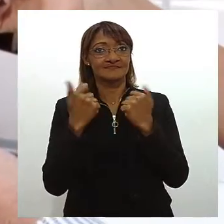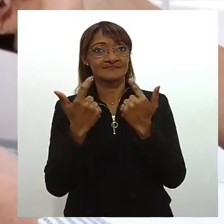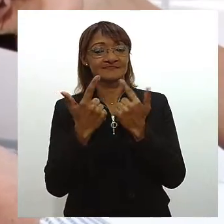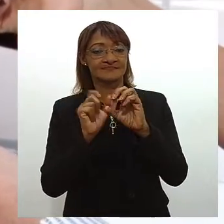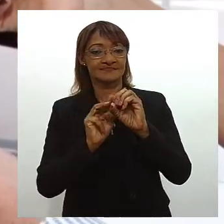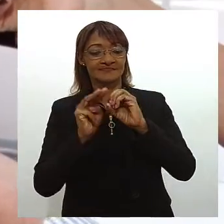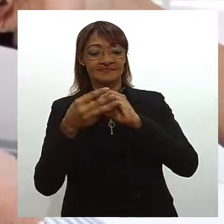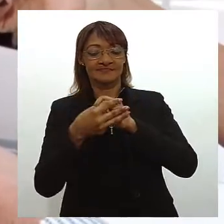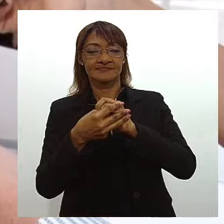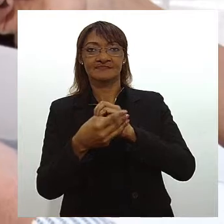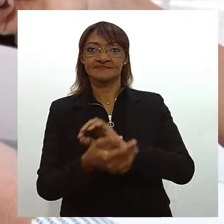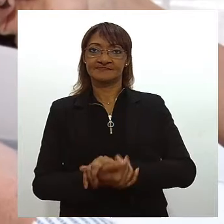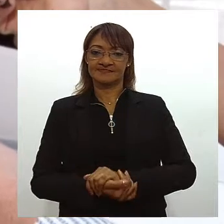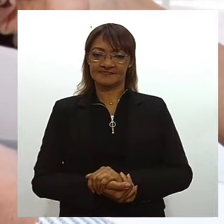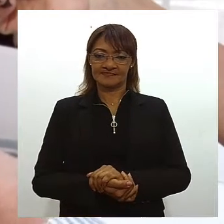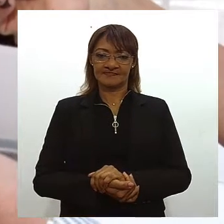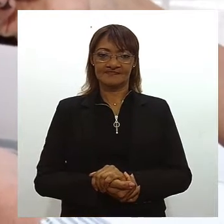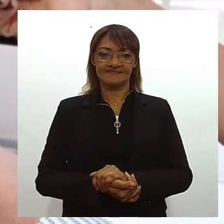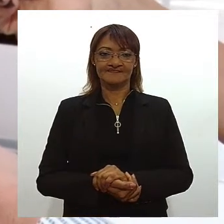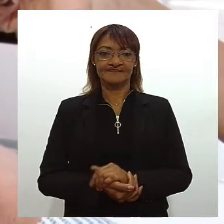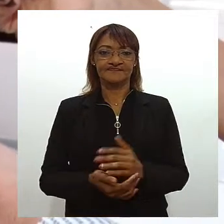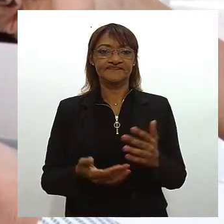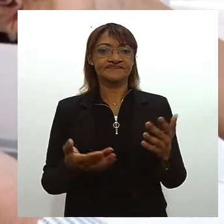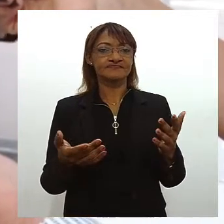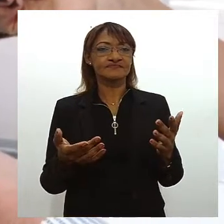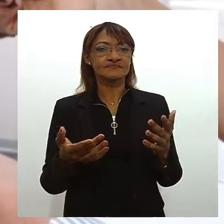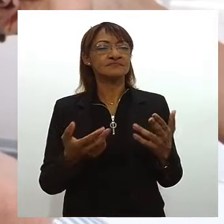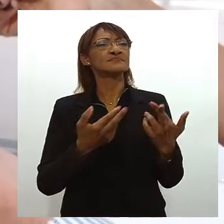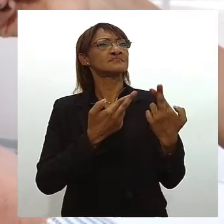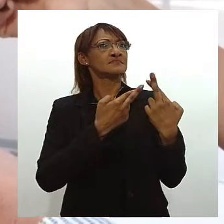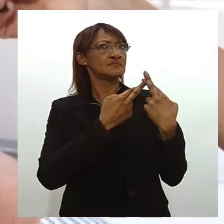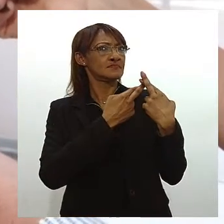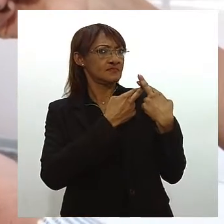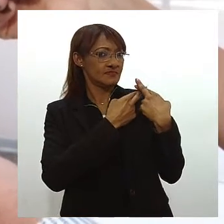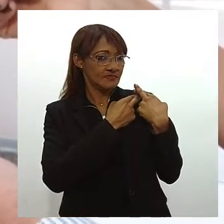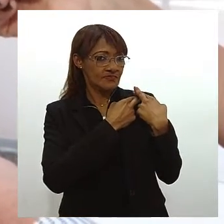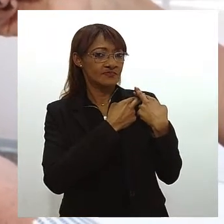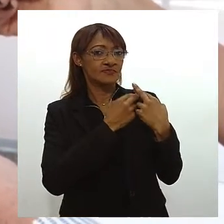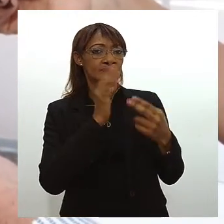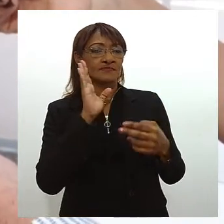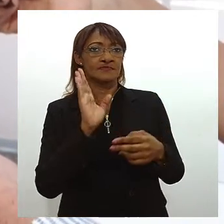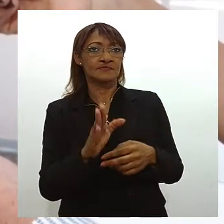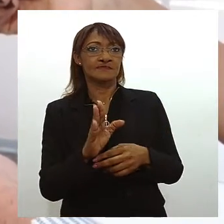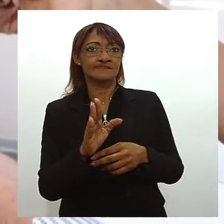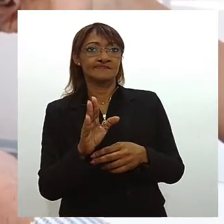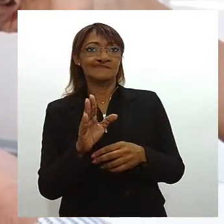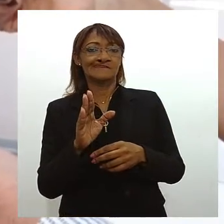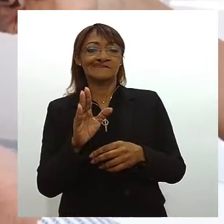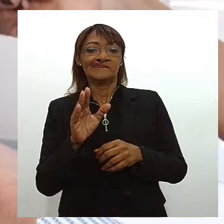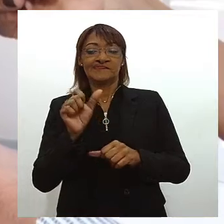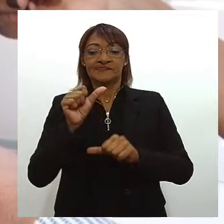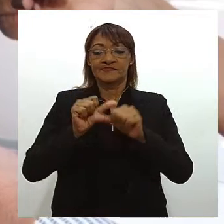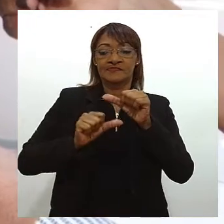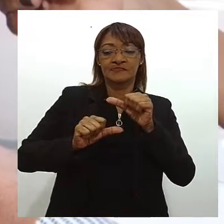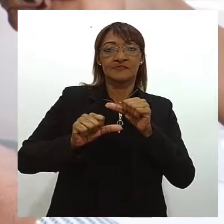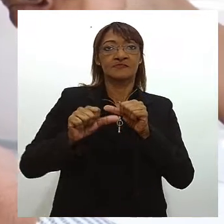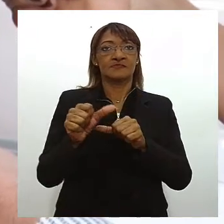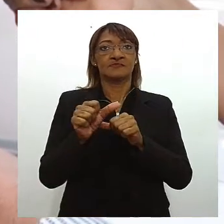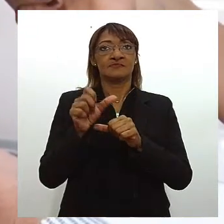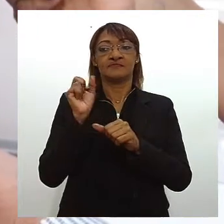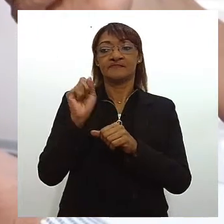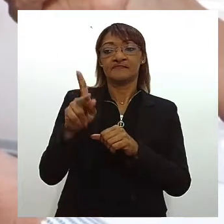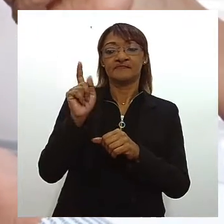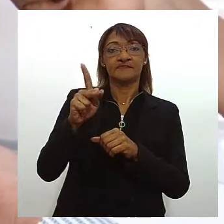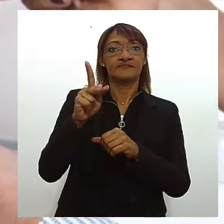fizemos uma coisa com muita responsabilidade, que foi a reforma previdenciária do Estado de Sergipe. Foi das primeiras